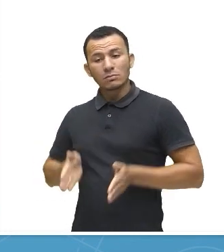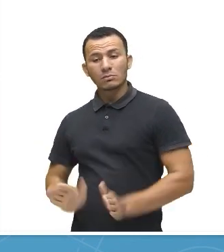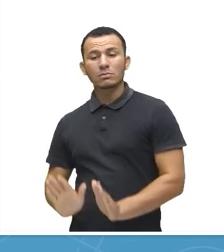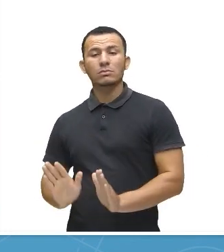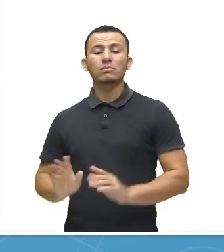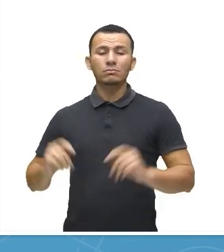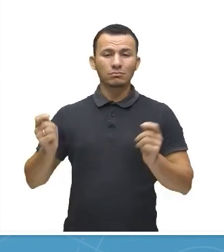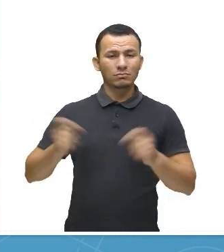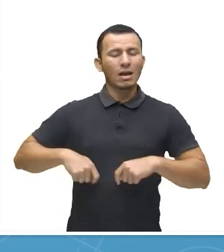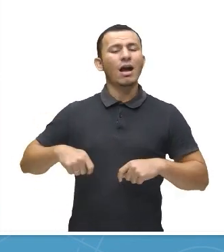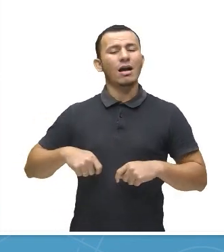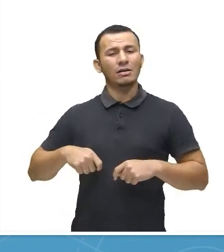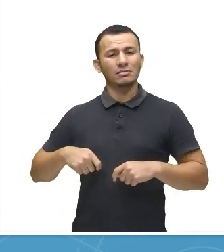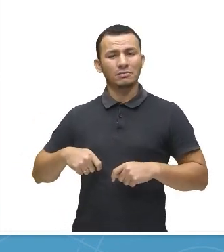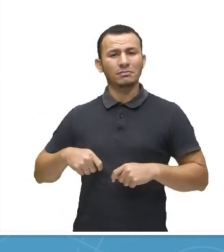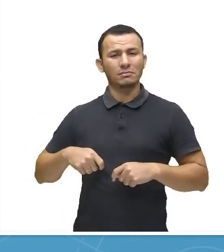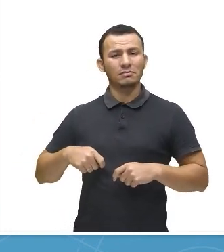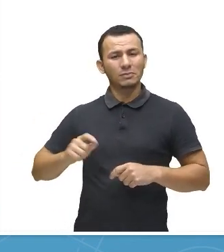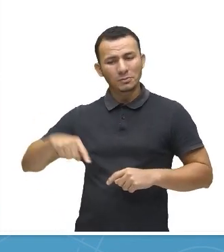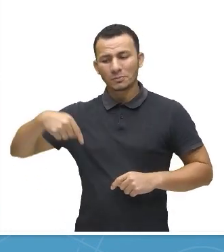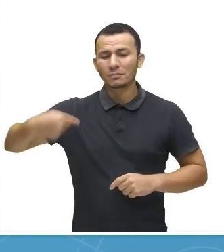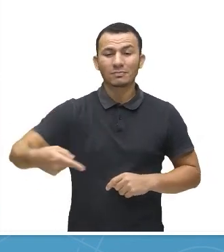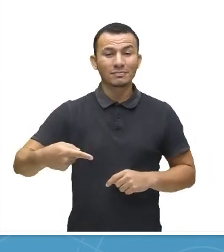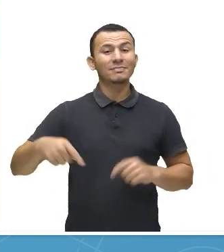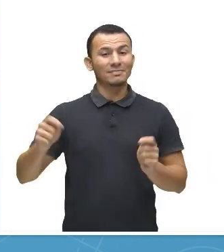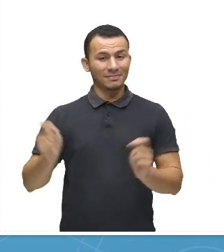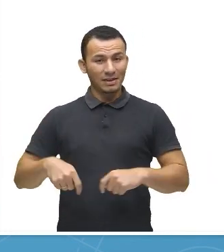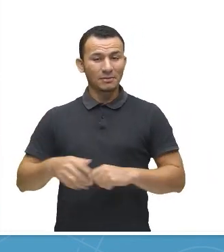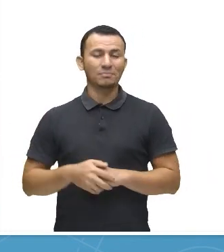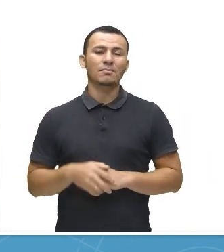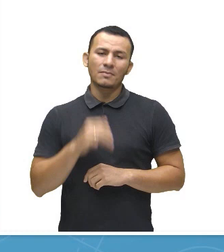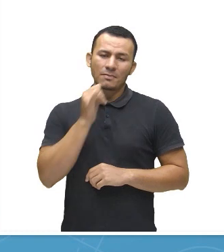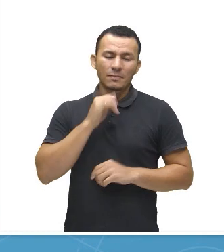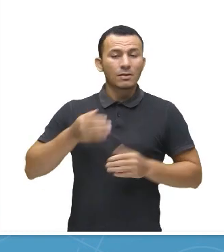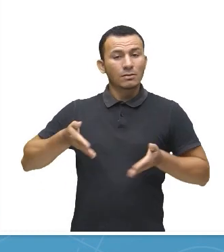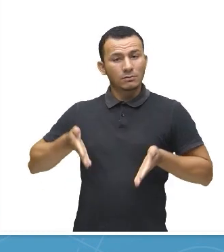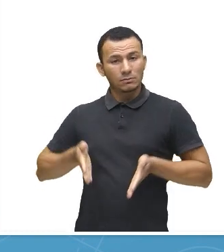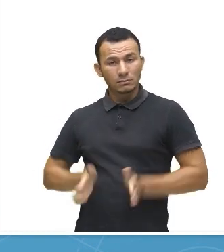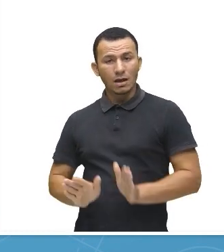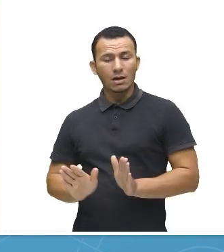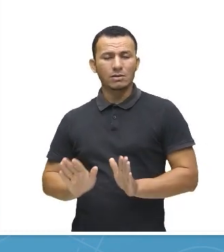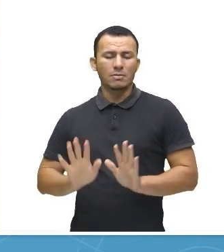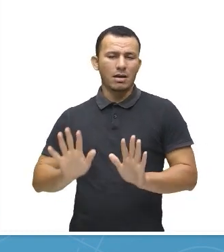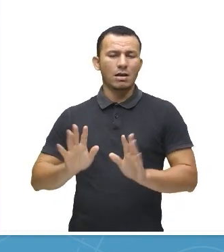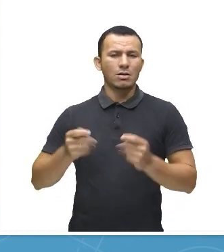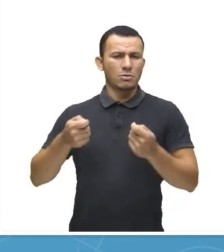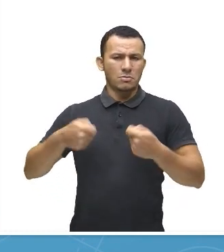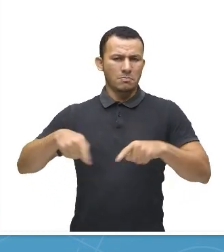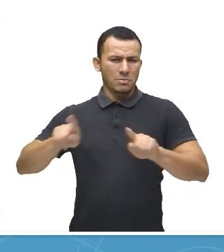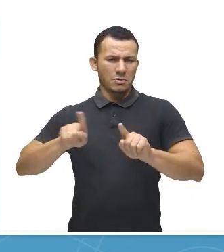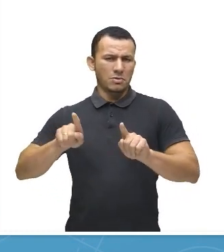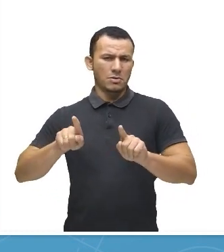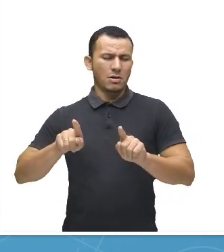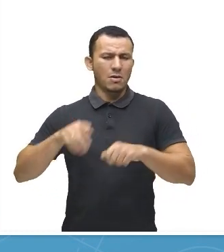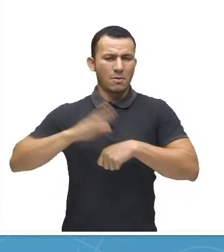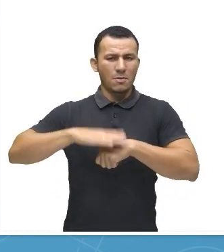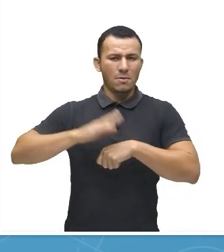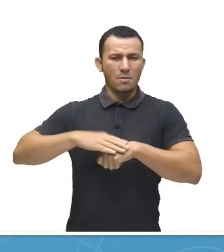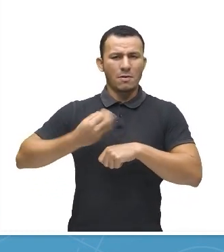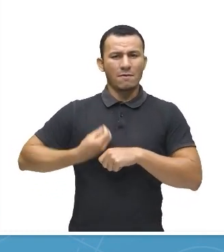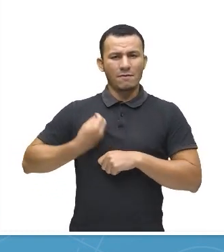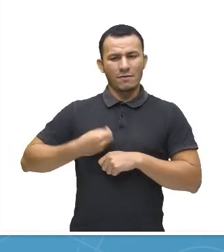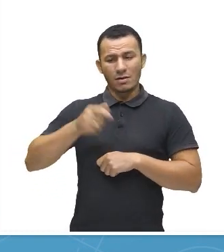capazes de gerar descendentes. A reprodução não é necessária para a vida de um indivíduo,